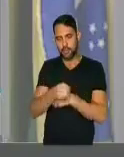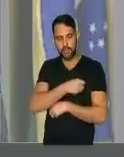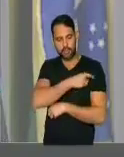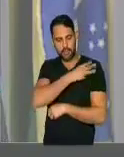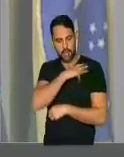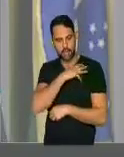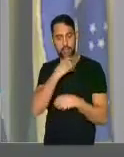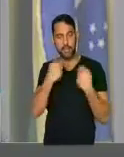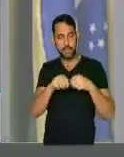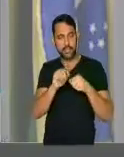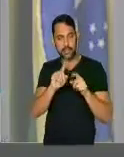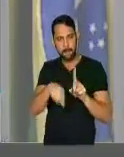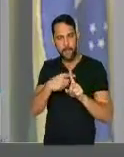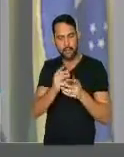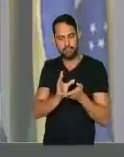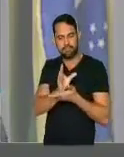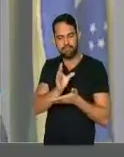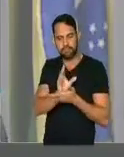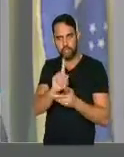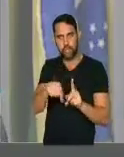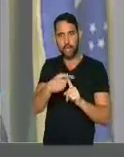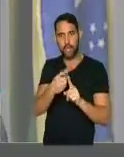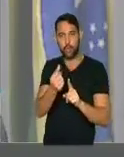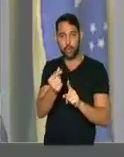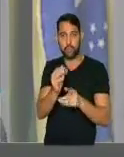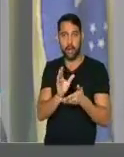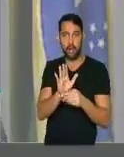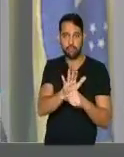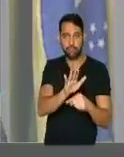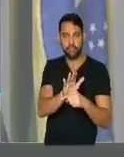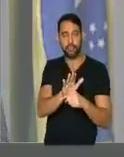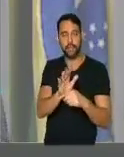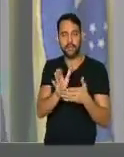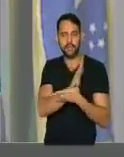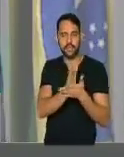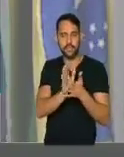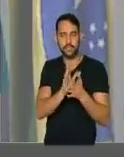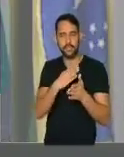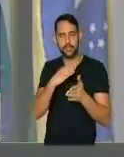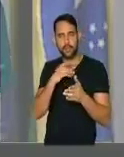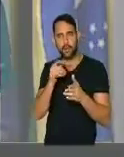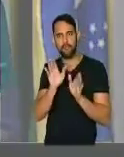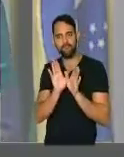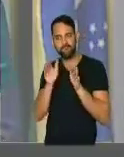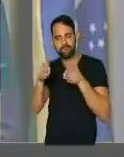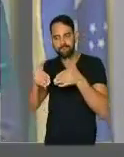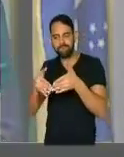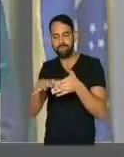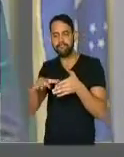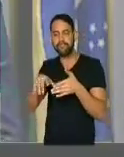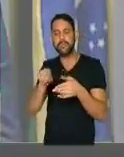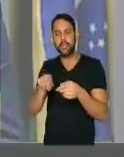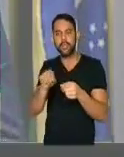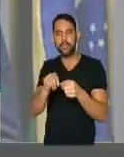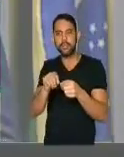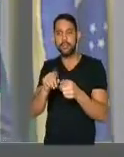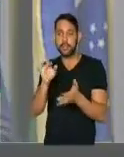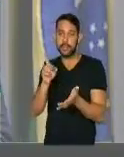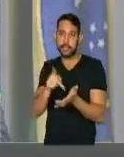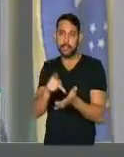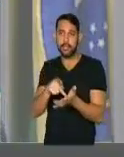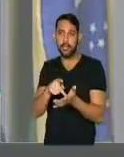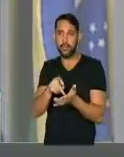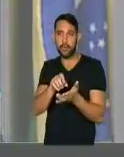que precisa de maiores investimentos, porque muitas vezes nós priorizamos, e está certo,